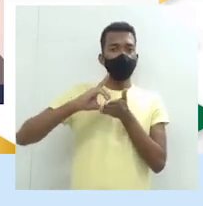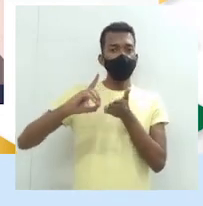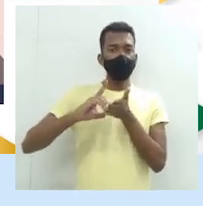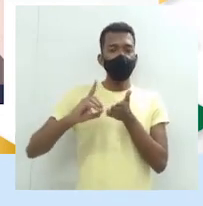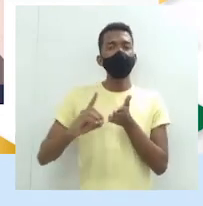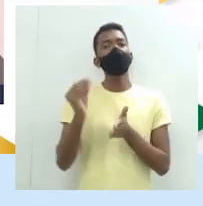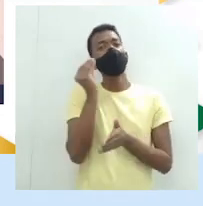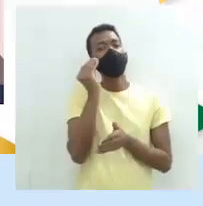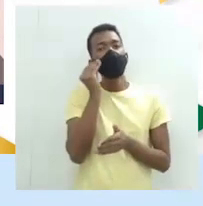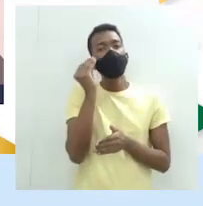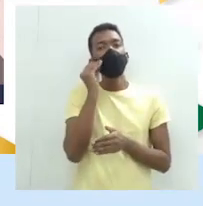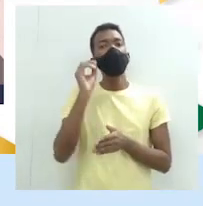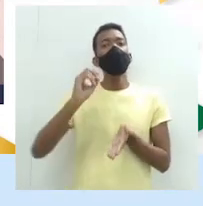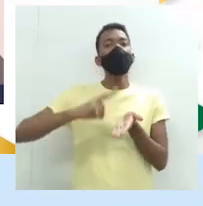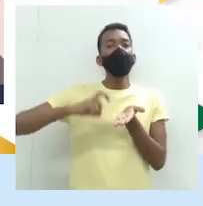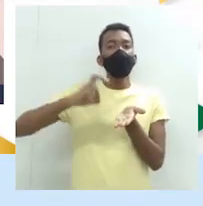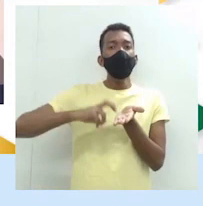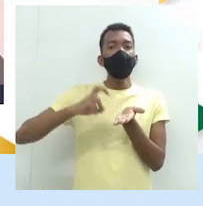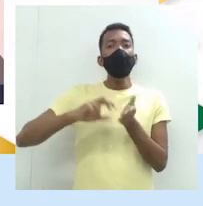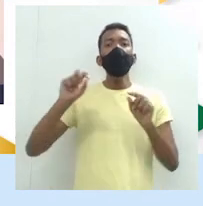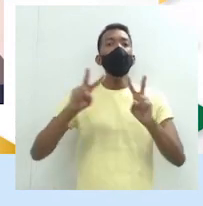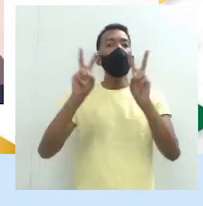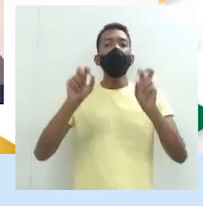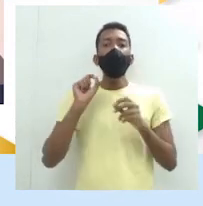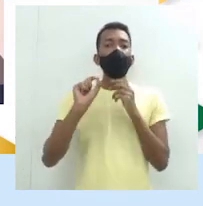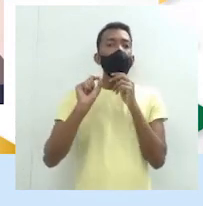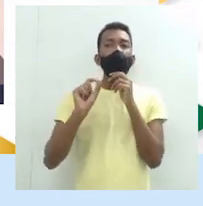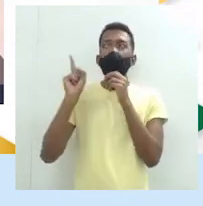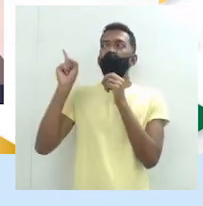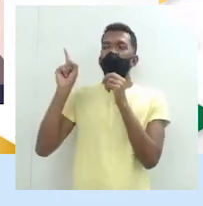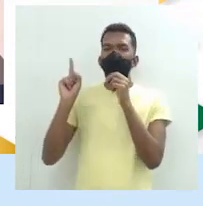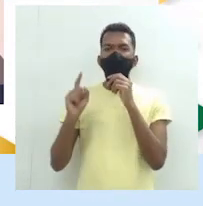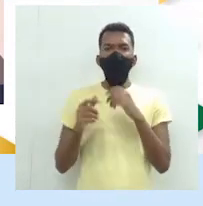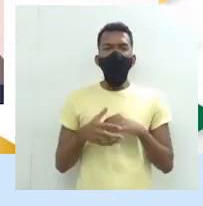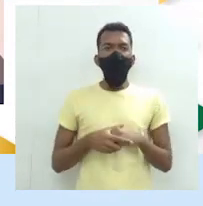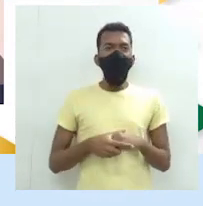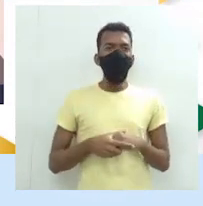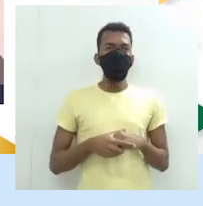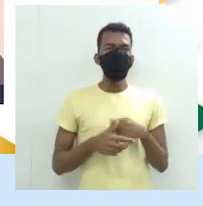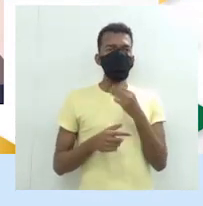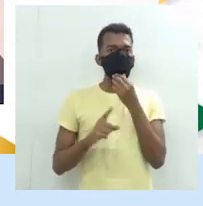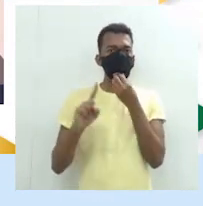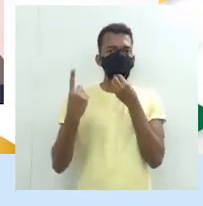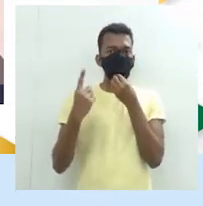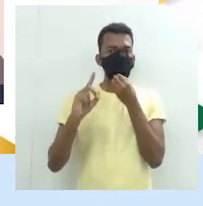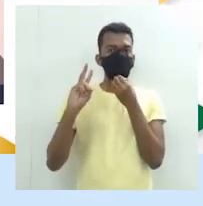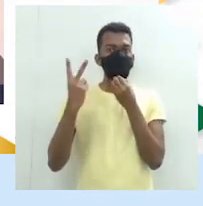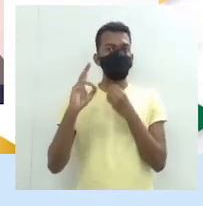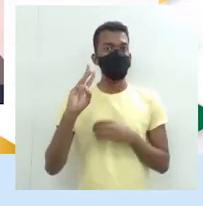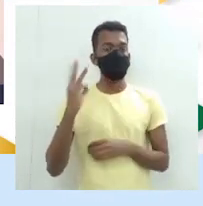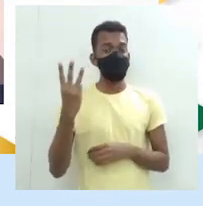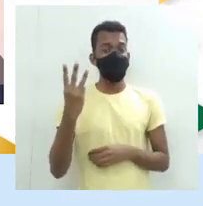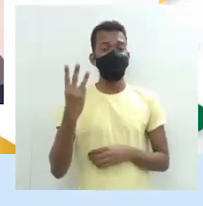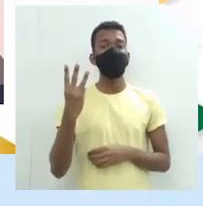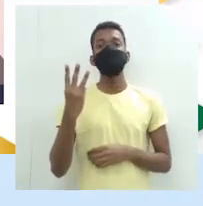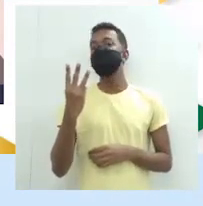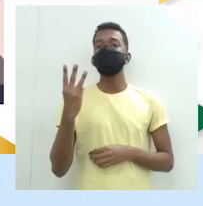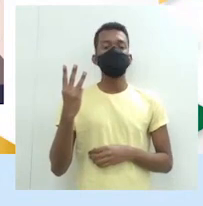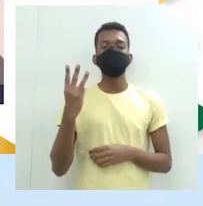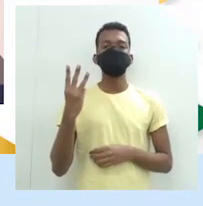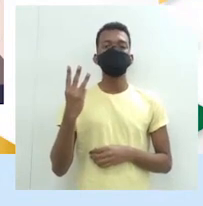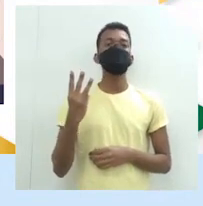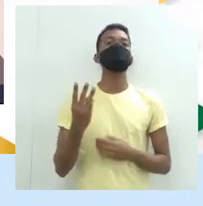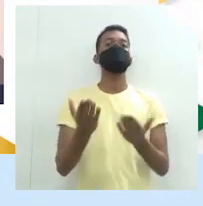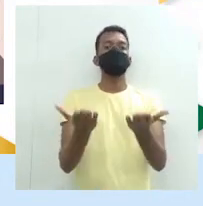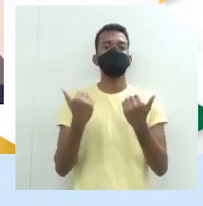seu vocabulário do que é essa sugestão. 1, 2, 3, 1, 2, 3.